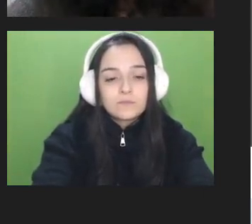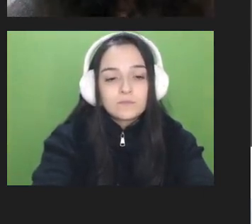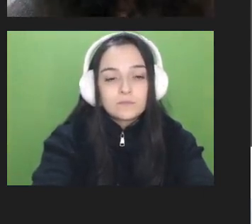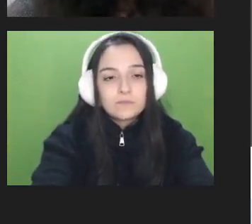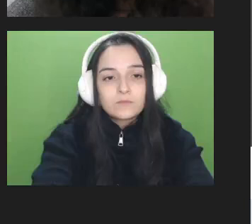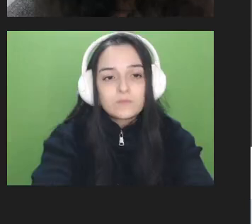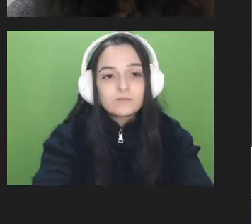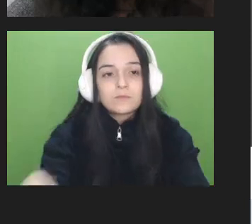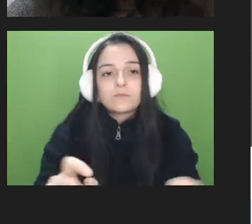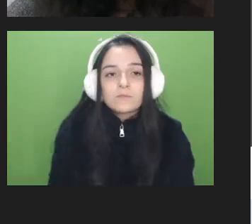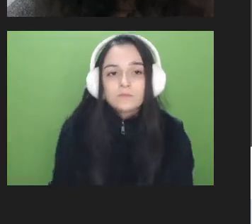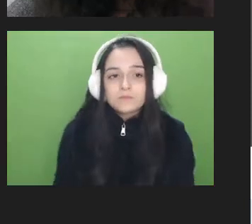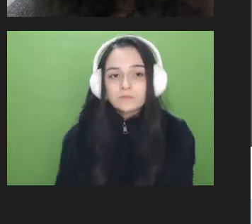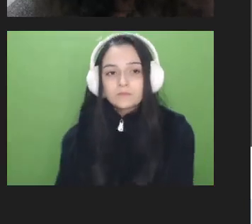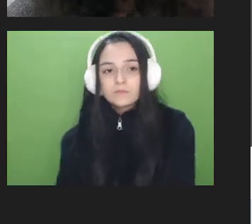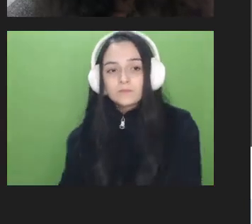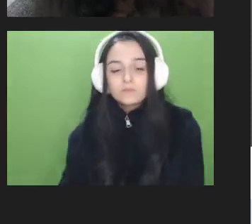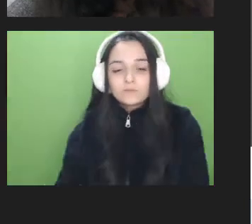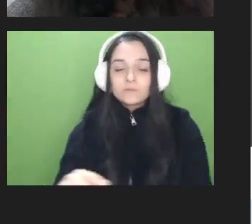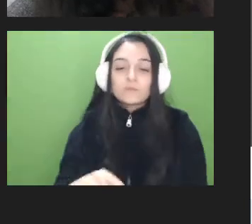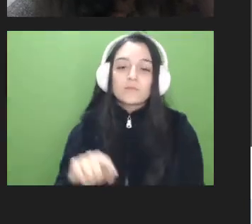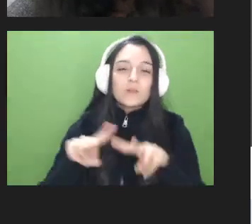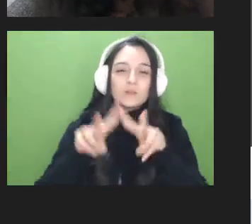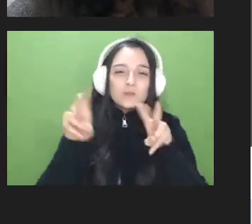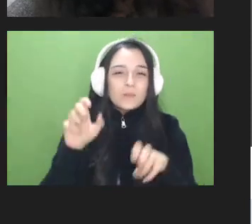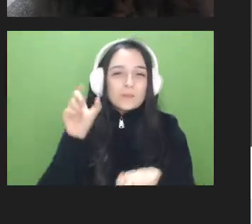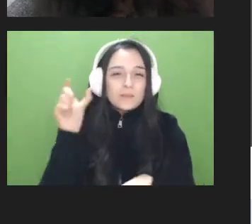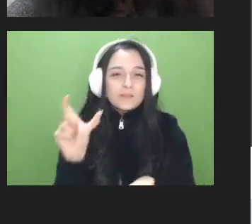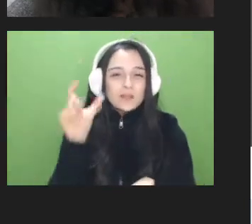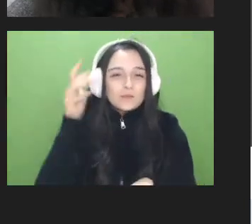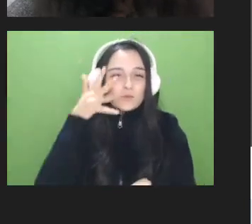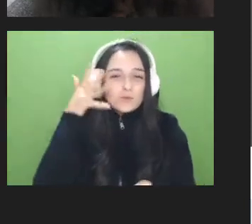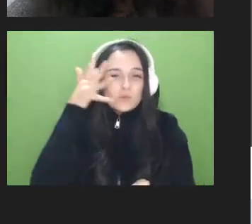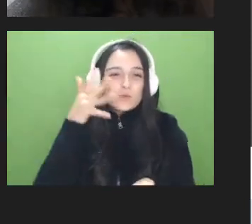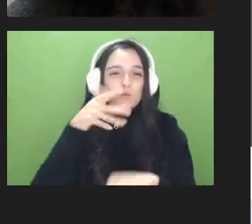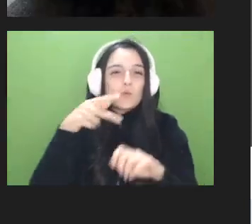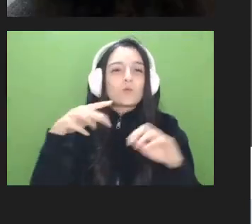pensar o discurso não é meramente pensar a palavra, né? Que pensar o discurso